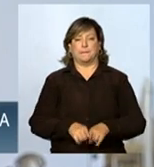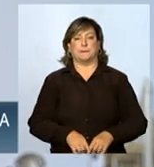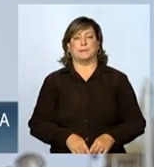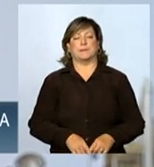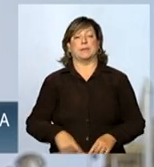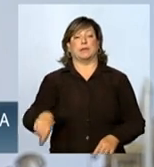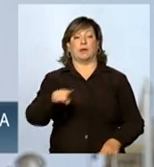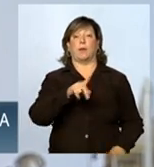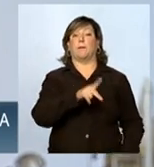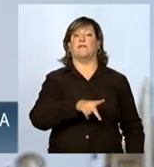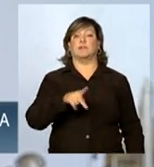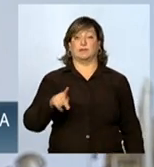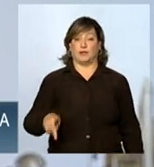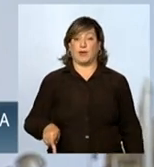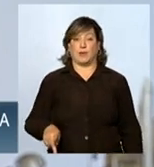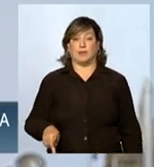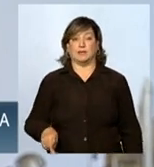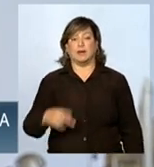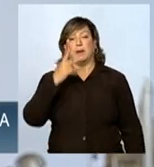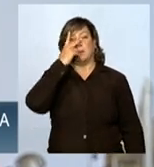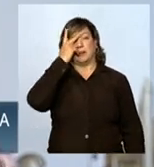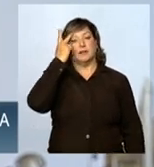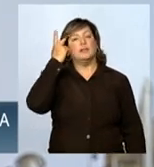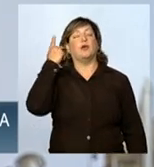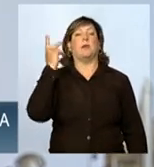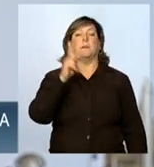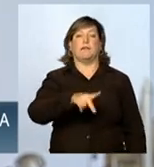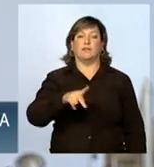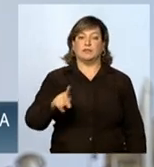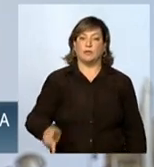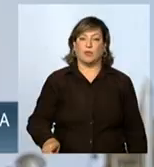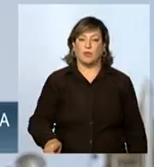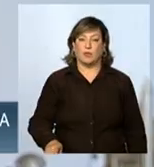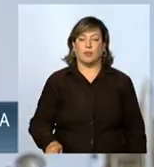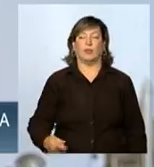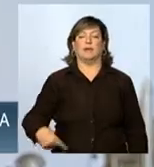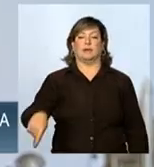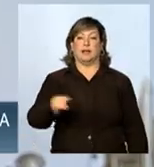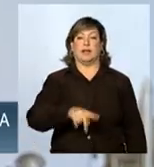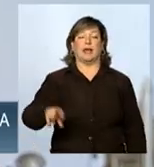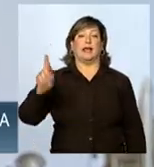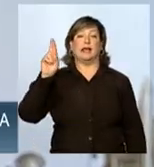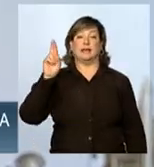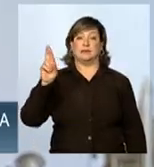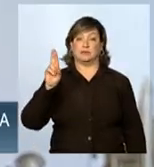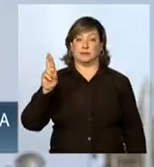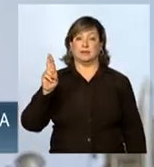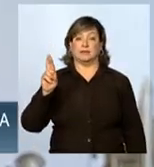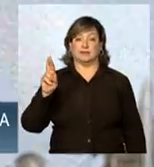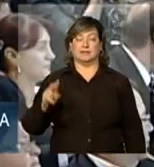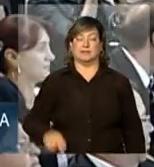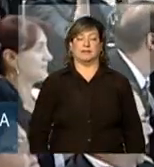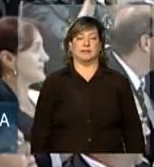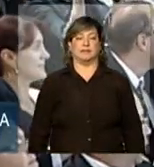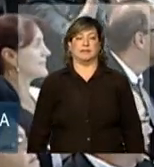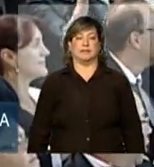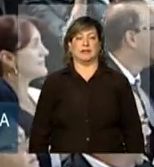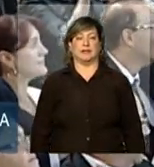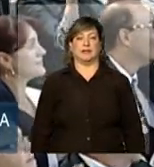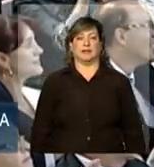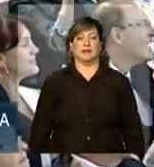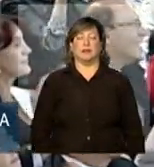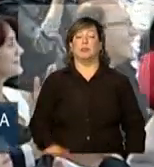os professores. Os professores que são responsáveis por